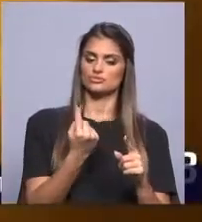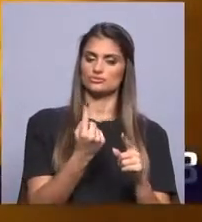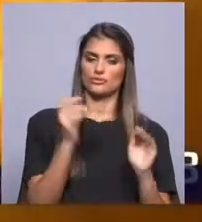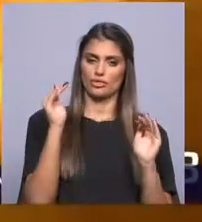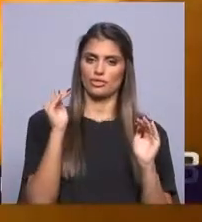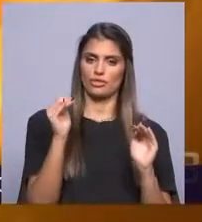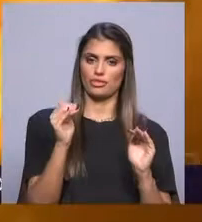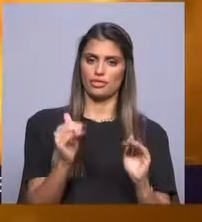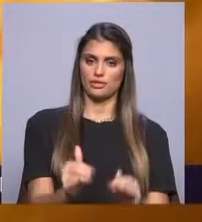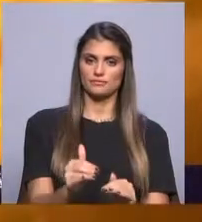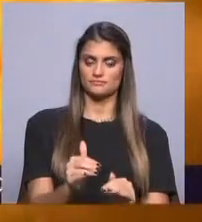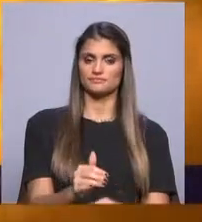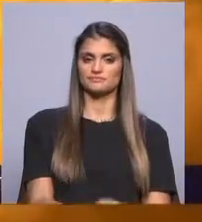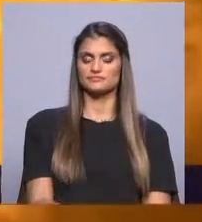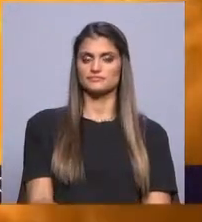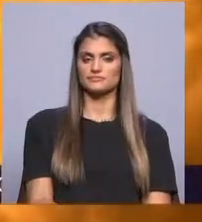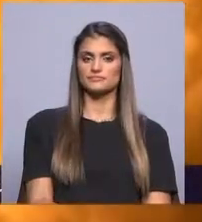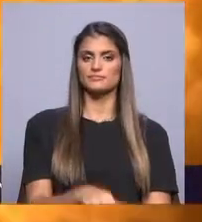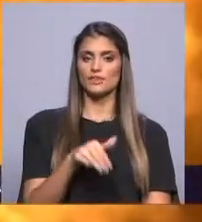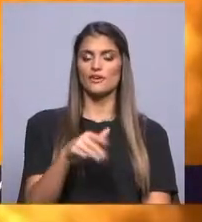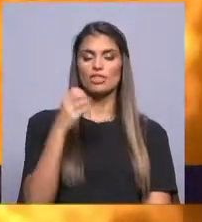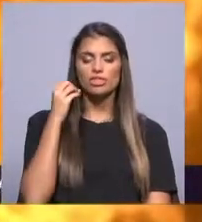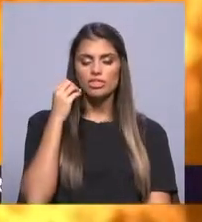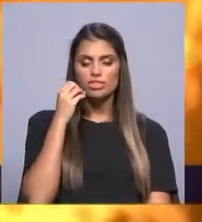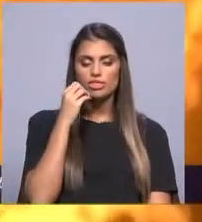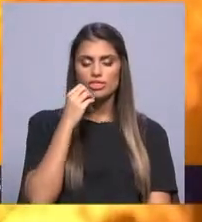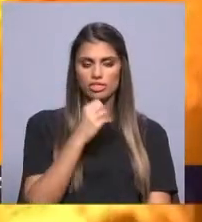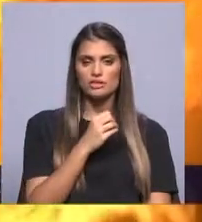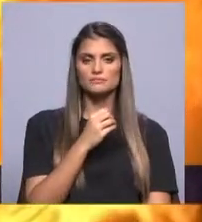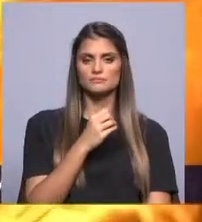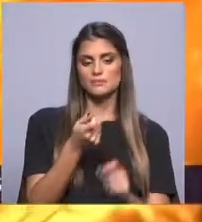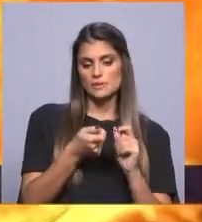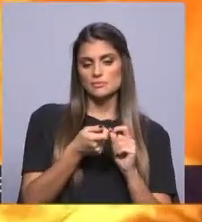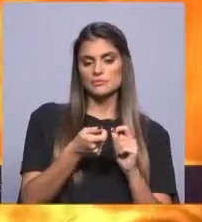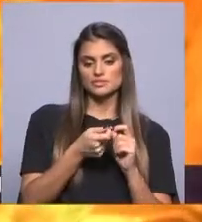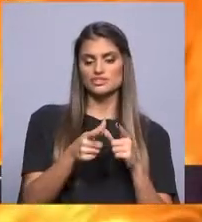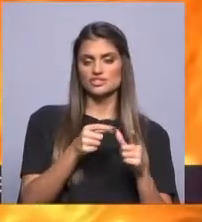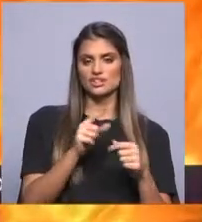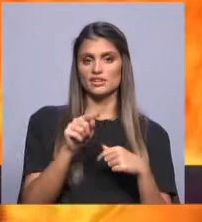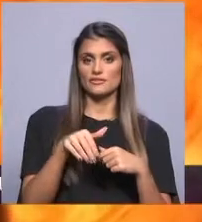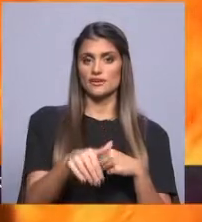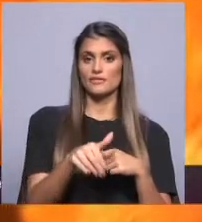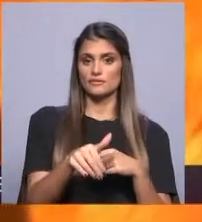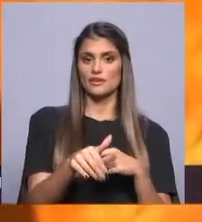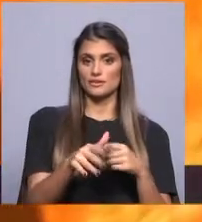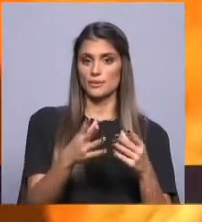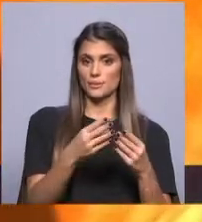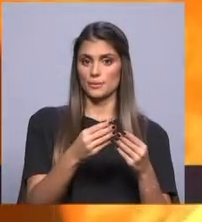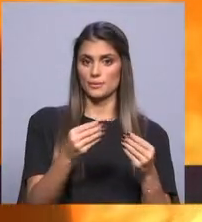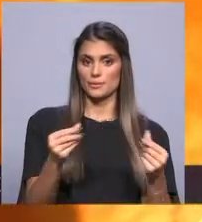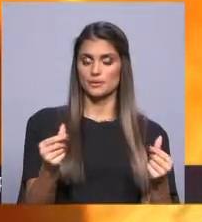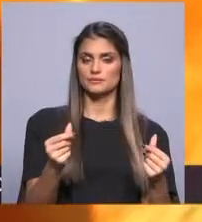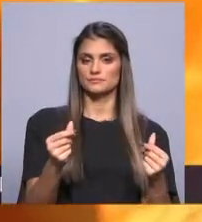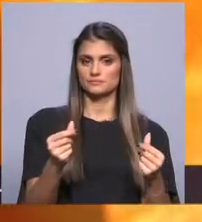Ou seja, vai tendo uma velocidade cada vez menor, vai se aproximando cada vez mais da estrela e vai sendo comido depois, mais tarde ou mais